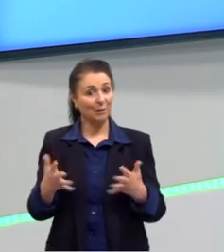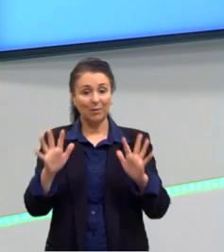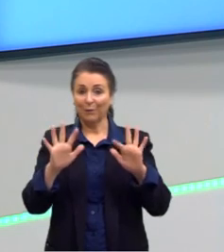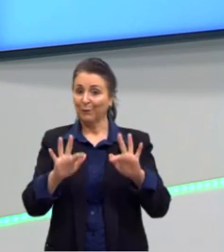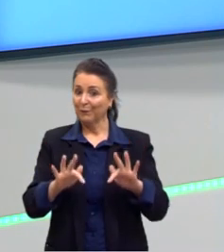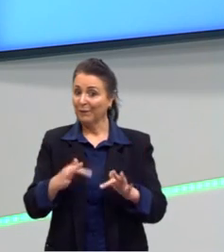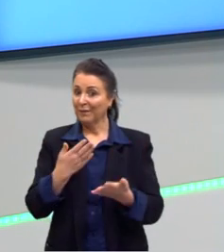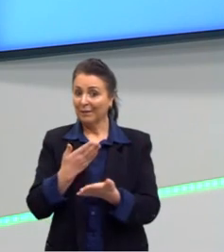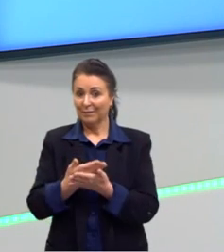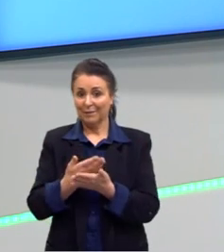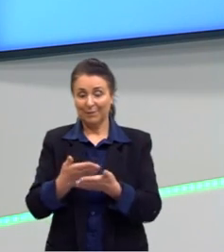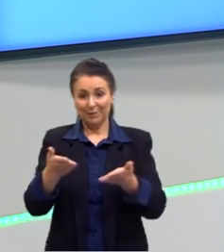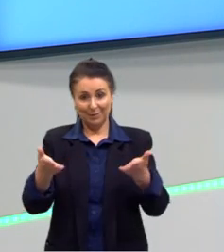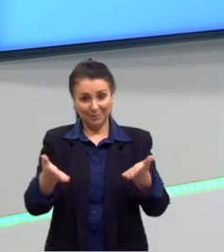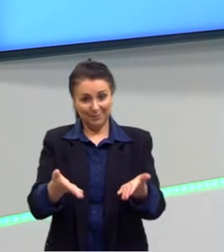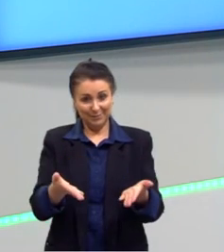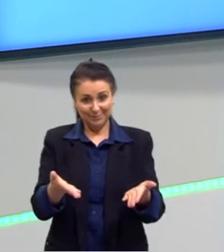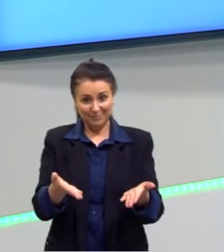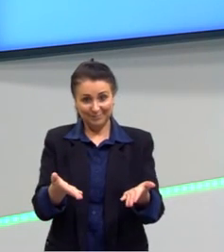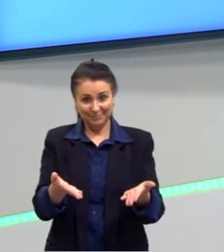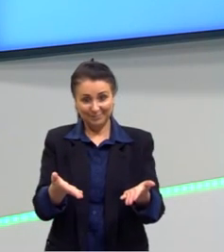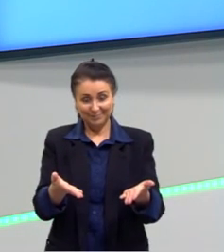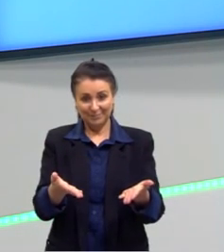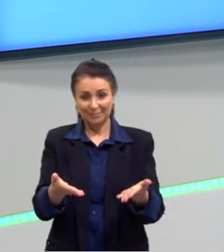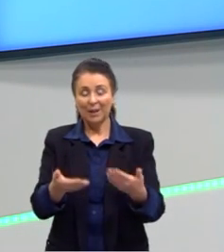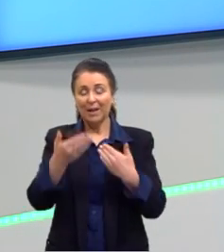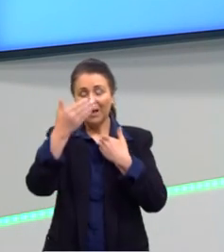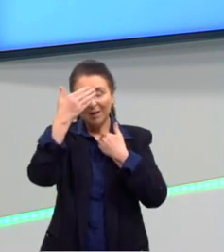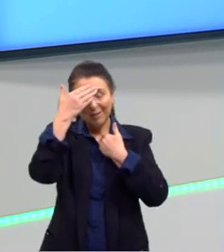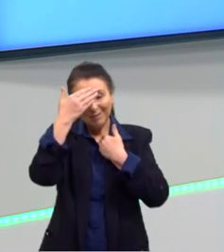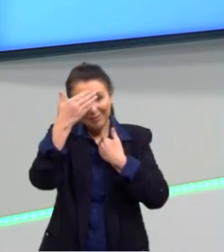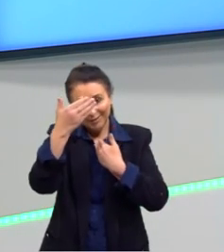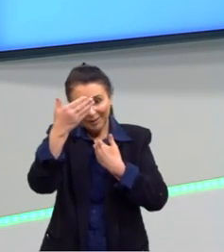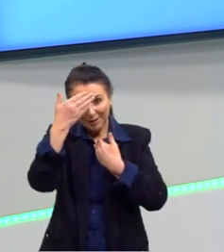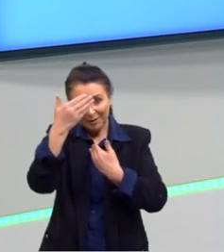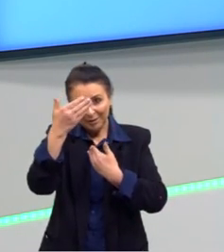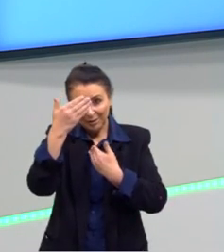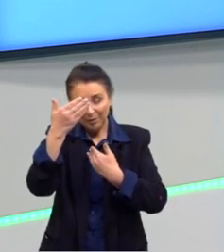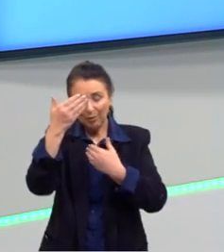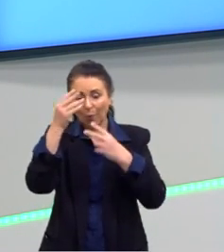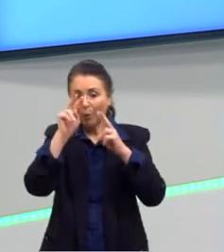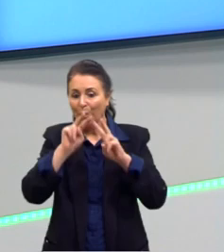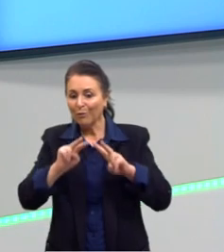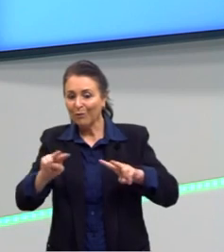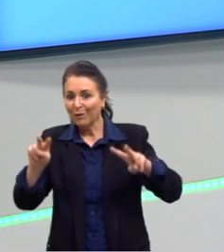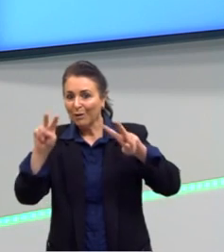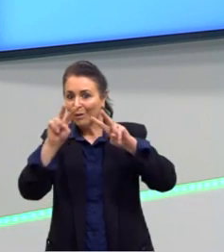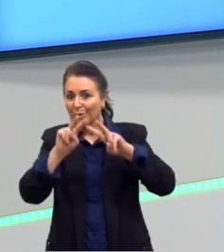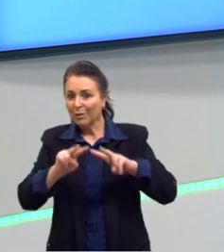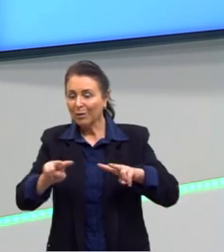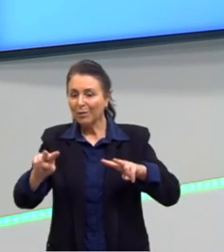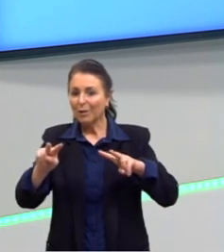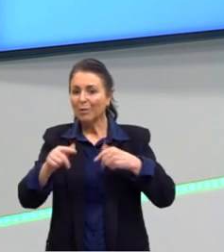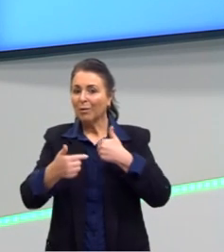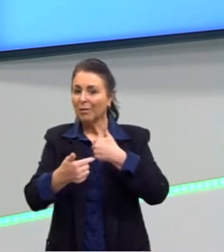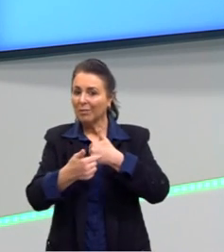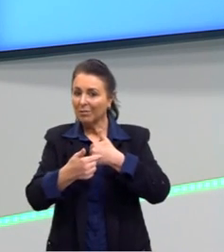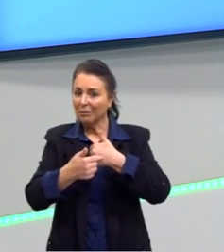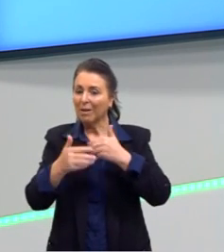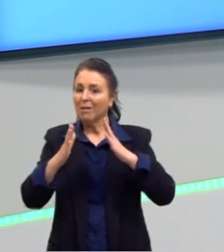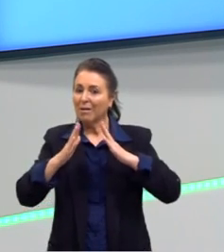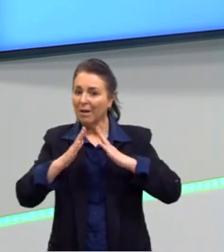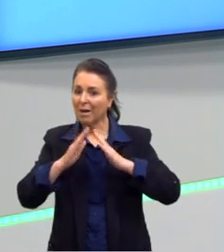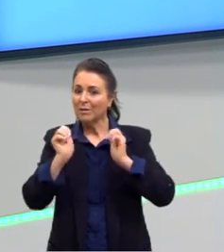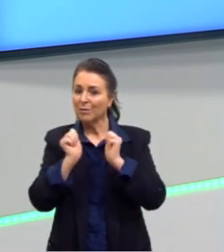ficamos por aqui hoje né quero agradecer as visualizações aí você está assistindo em casa com a